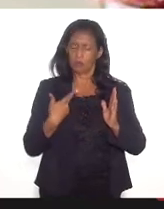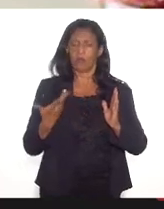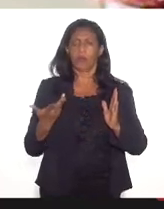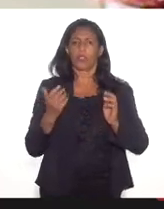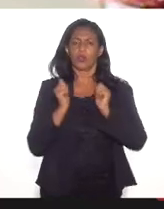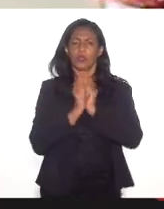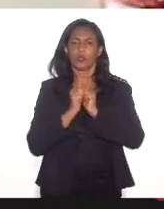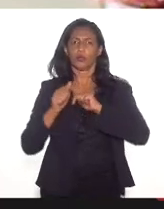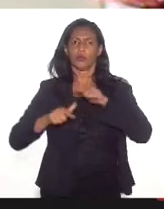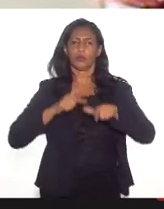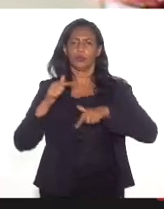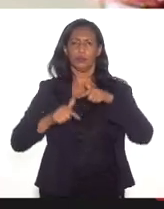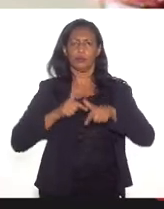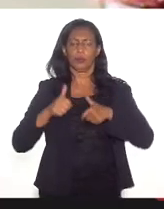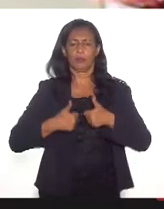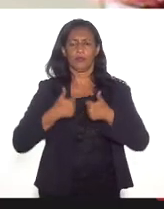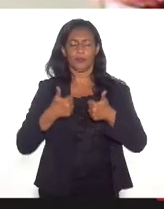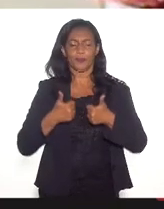possível.